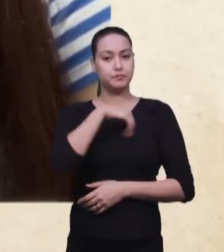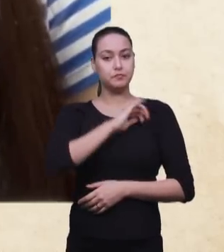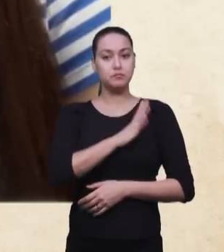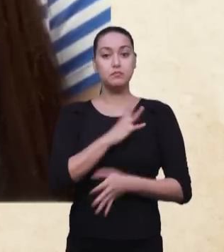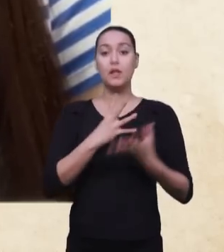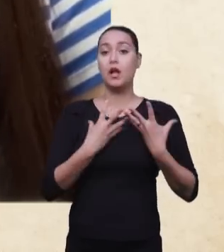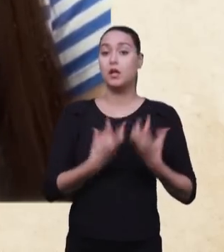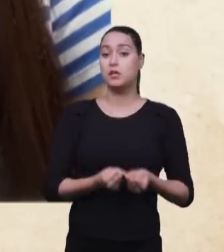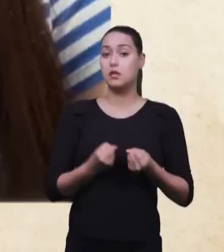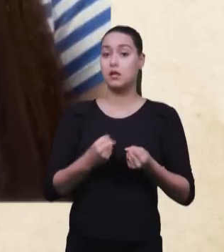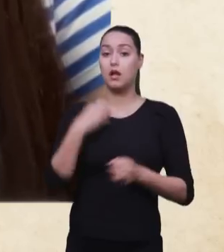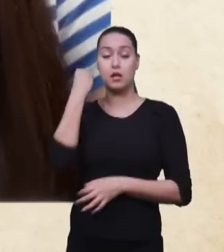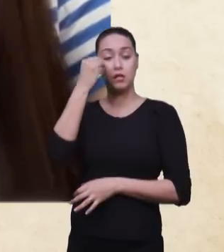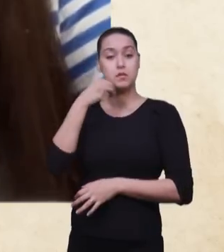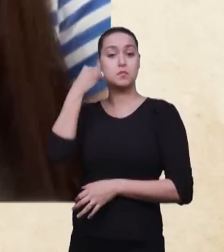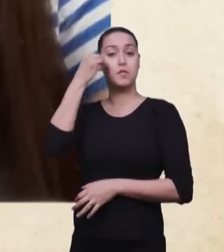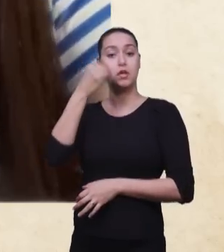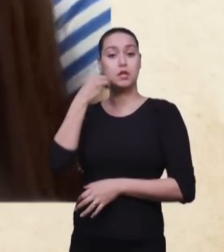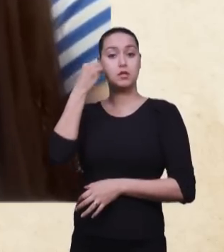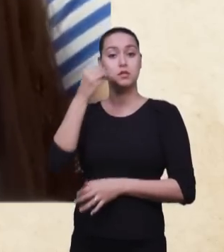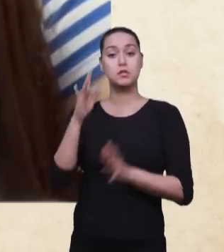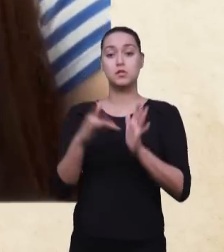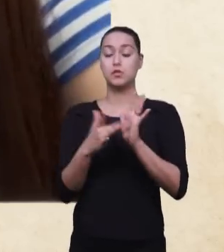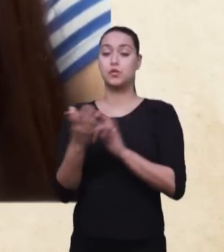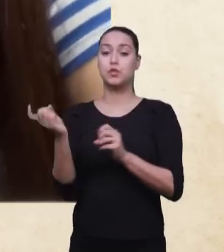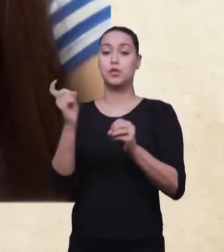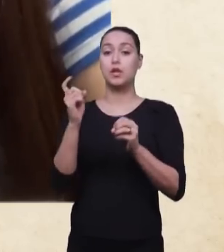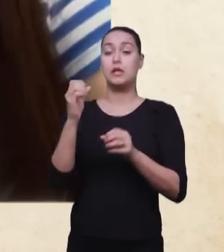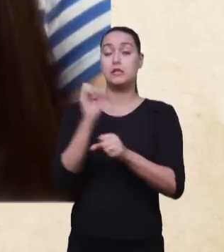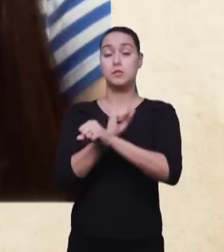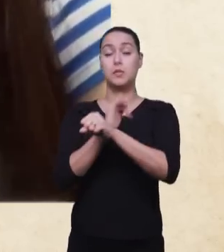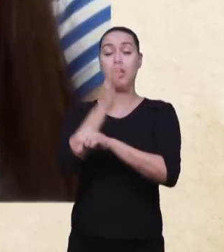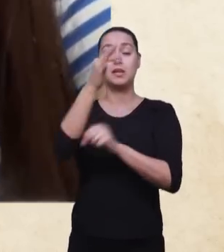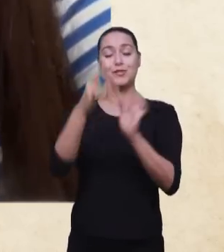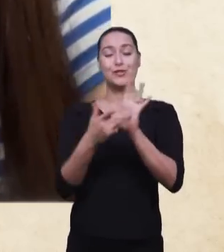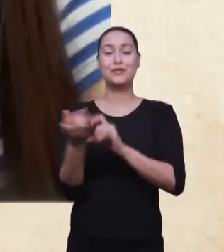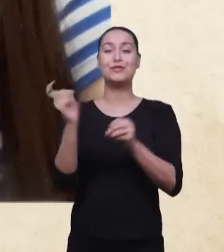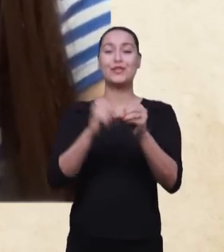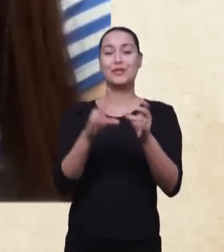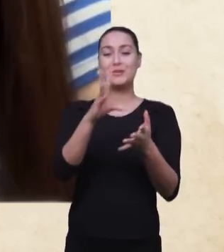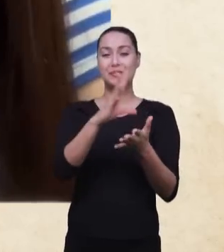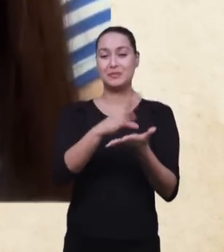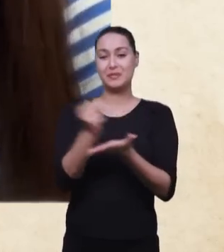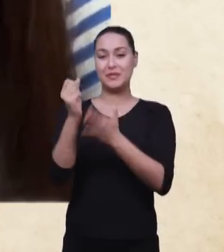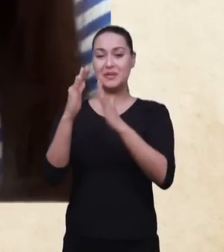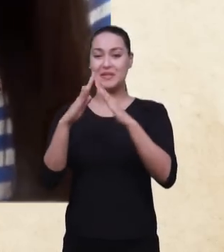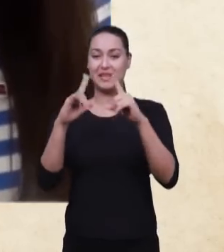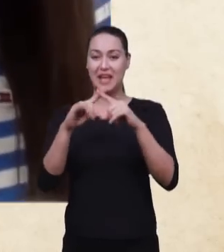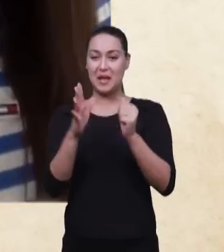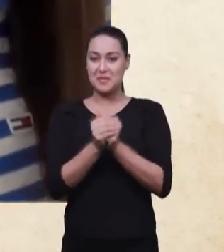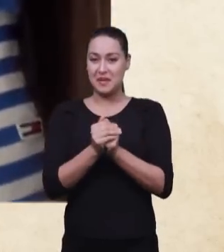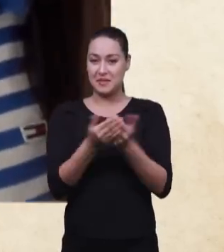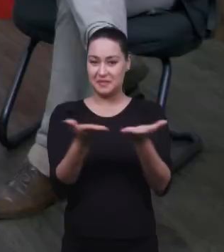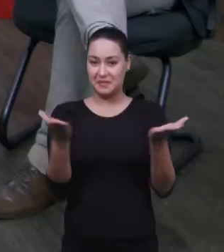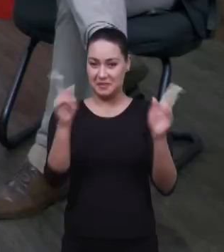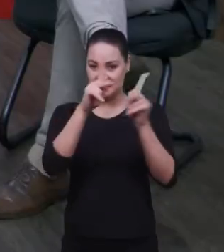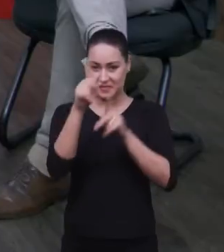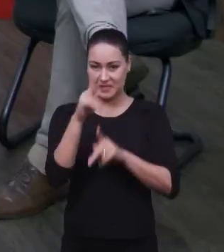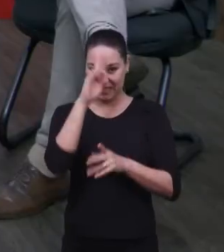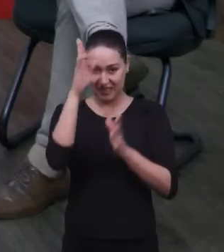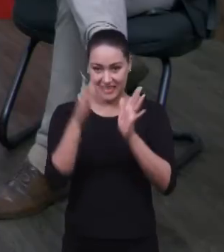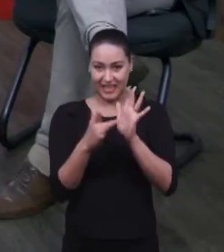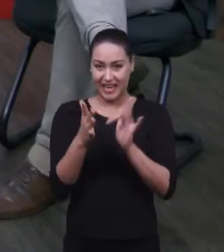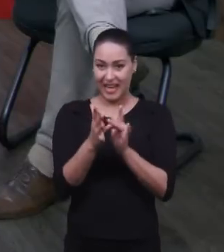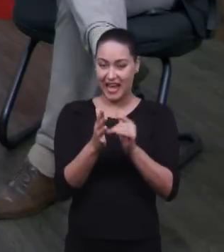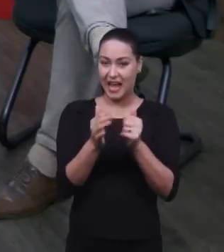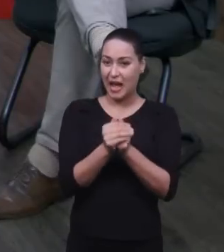vai ter a esperança de que Jesus vai voltar para buscar a sua igreja. Amém? A paz do Senhor Jesus.